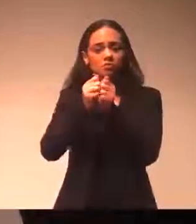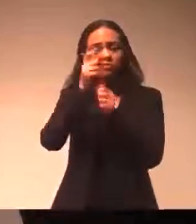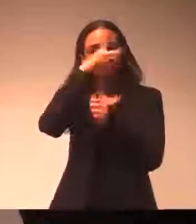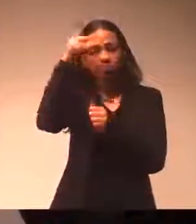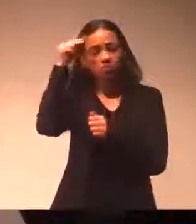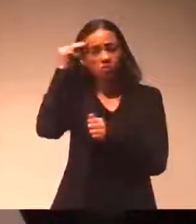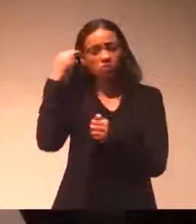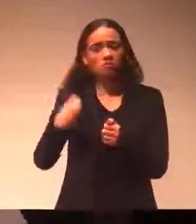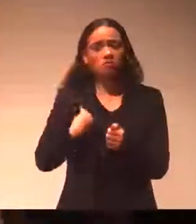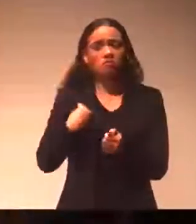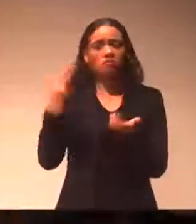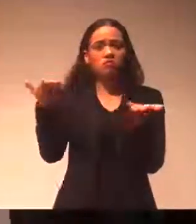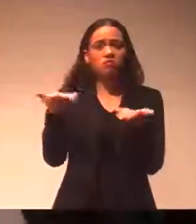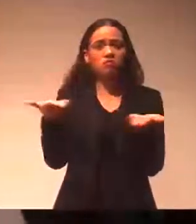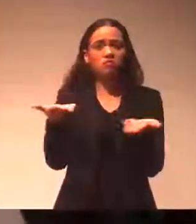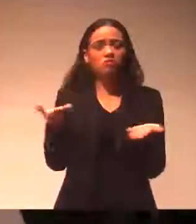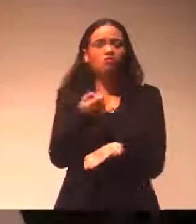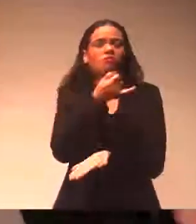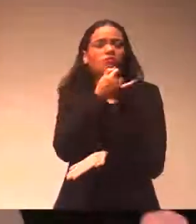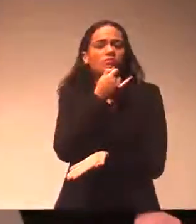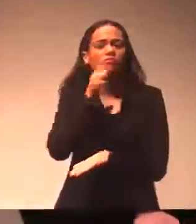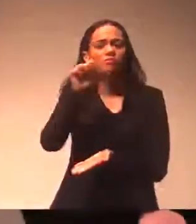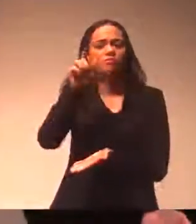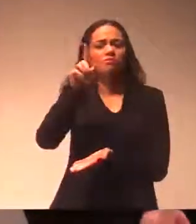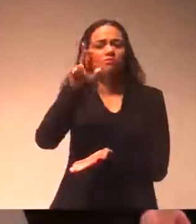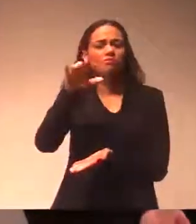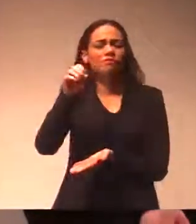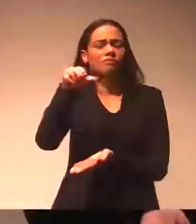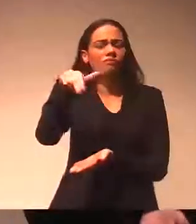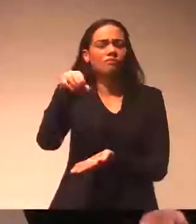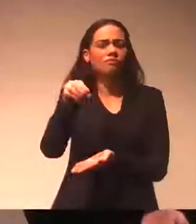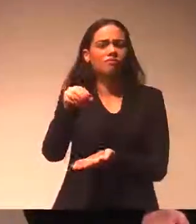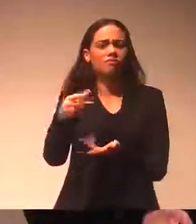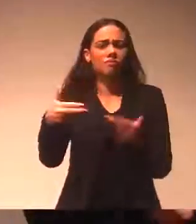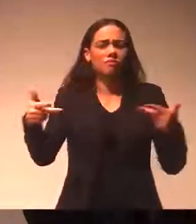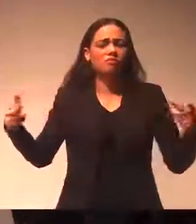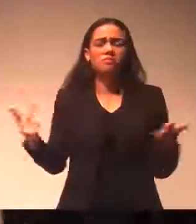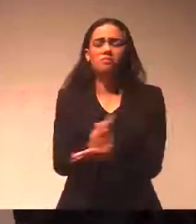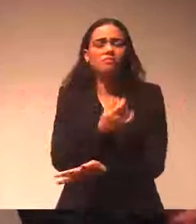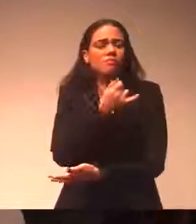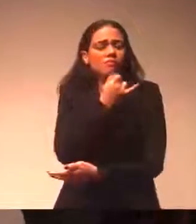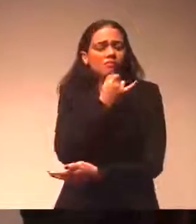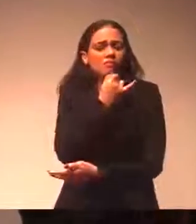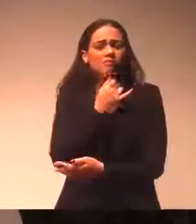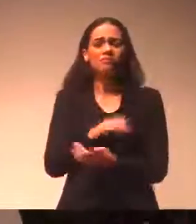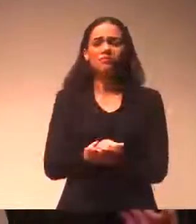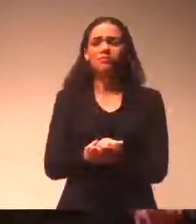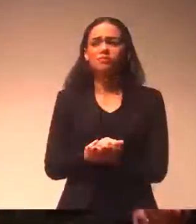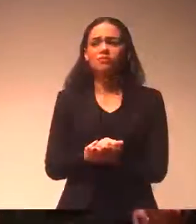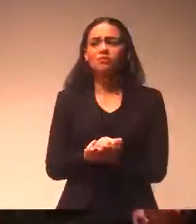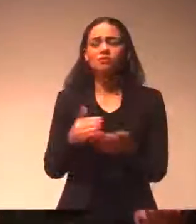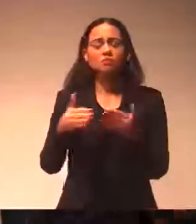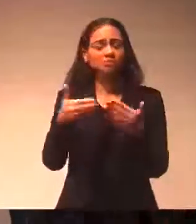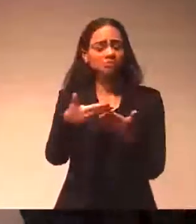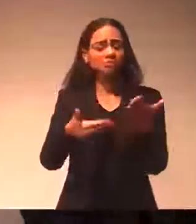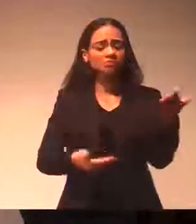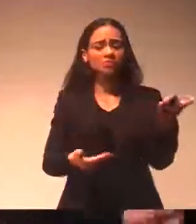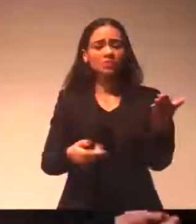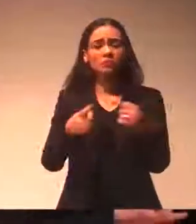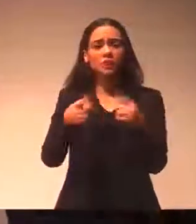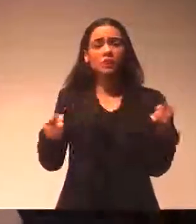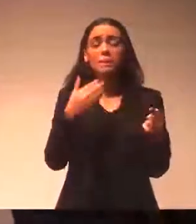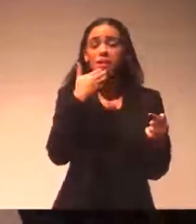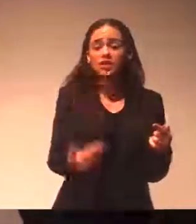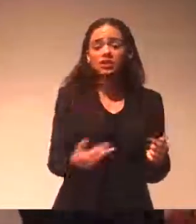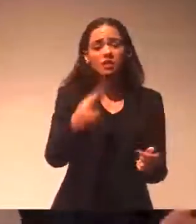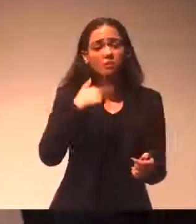isso é lamentável. Vou falar para o senhor aqui um requerimento que o controlador não respondeu. E o senhor me diz depois, no final da